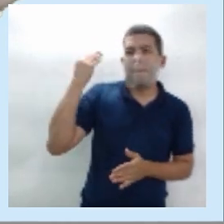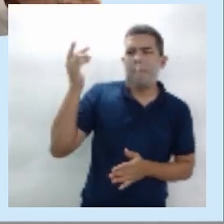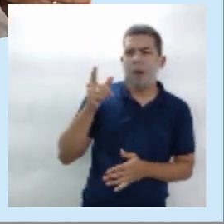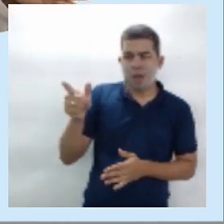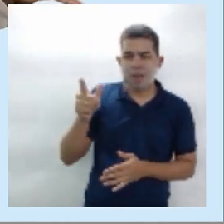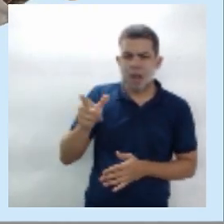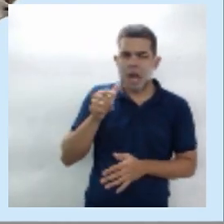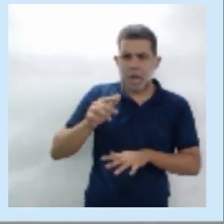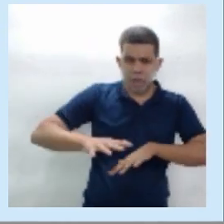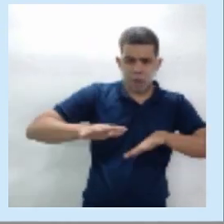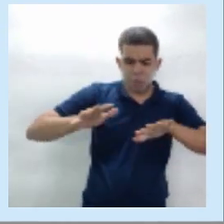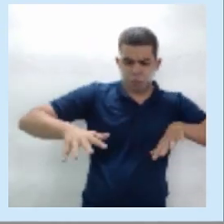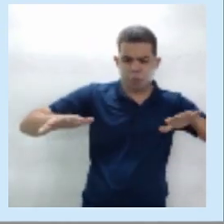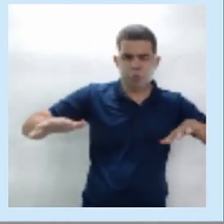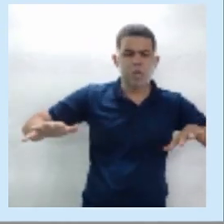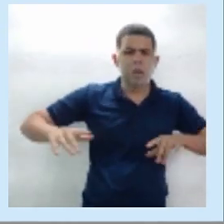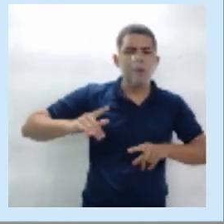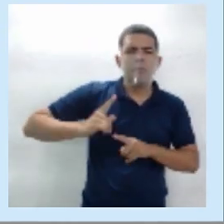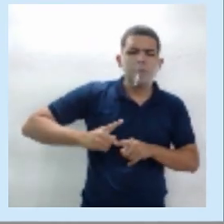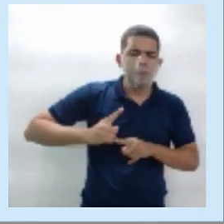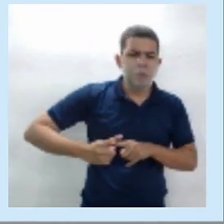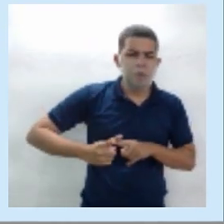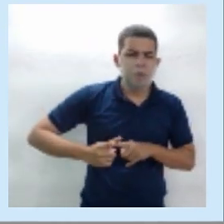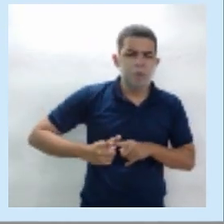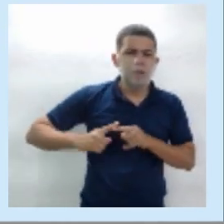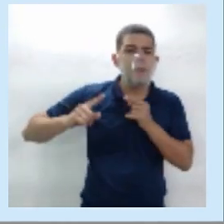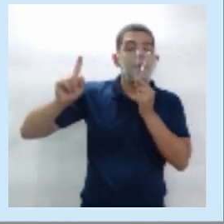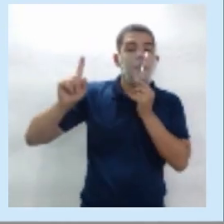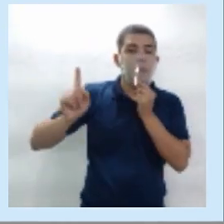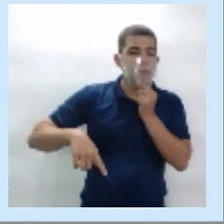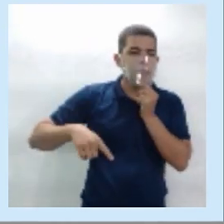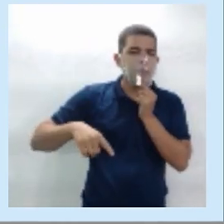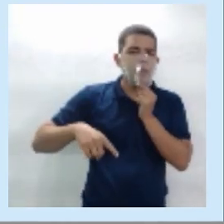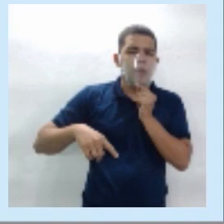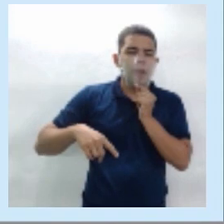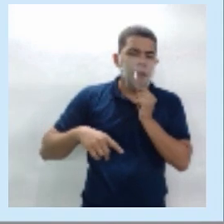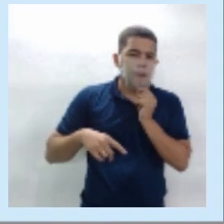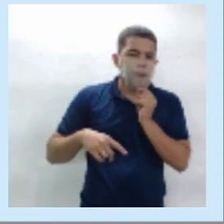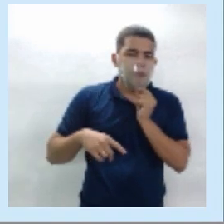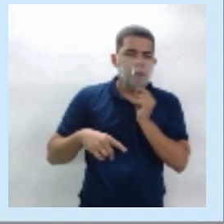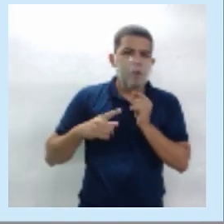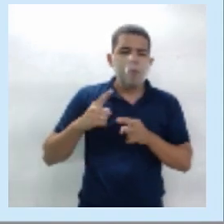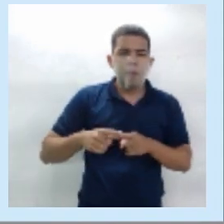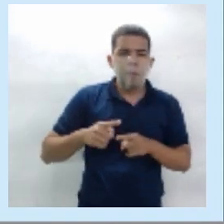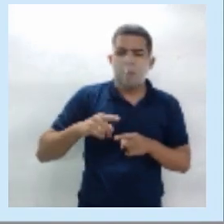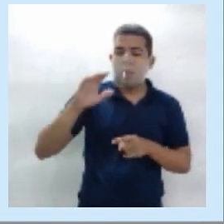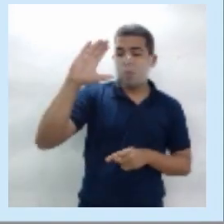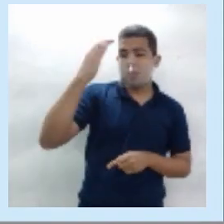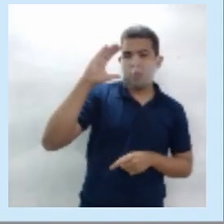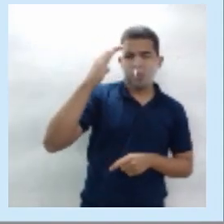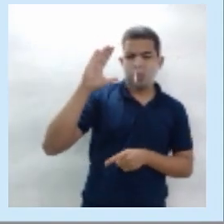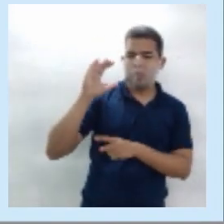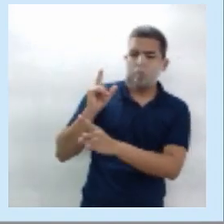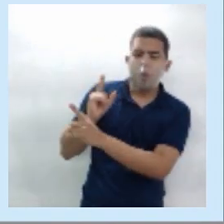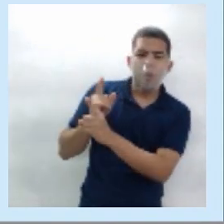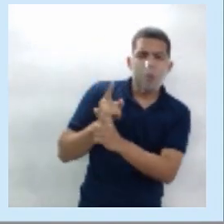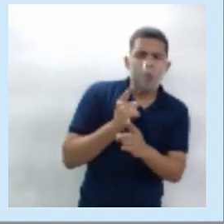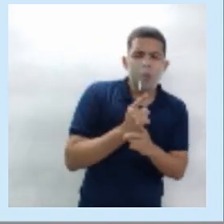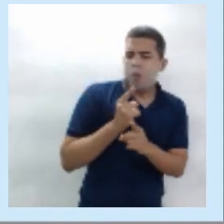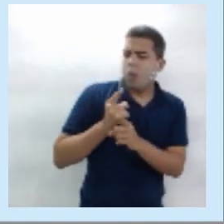era mar? Por quê? Isso existe por causa dos cientistas que